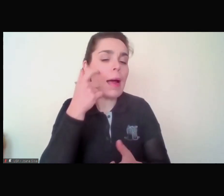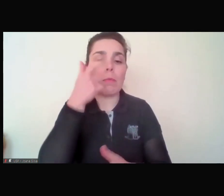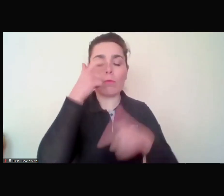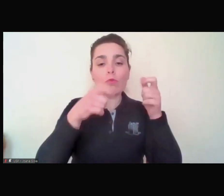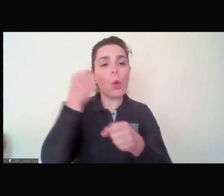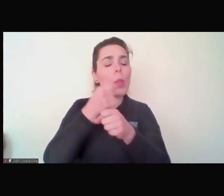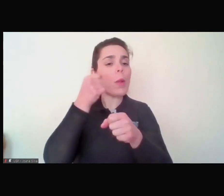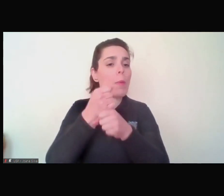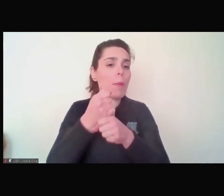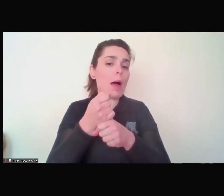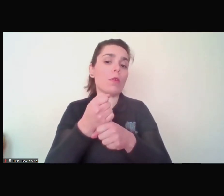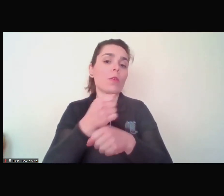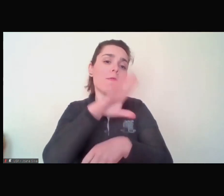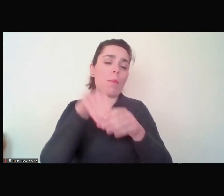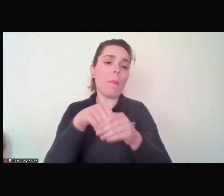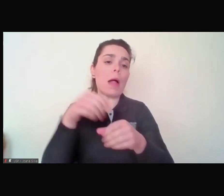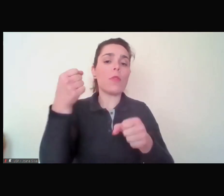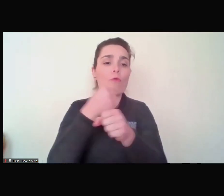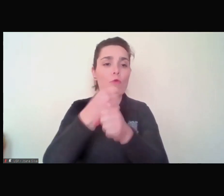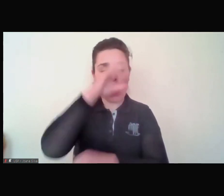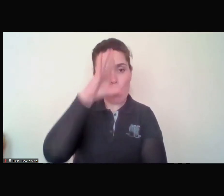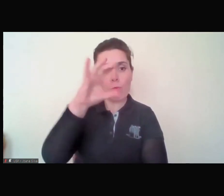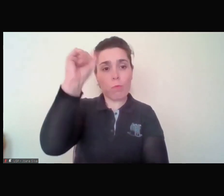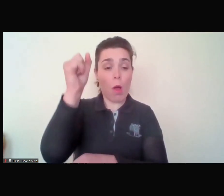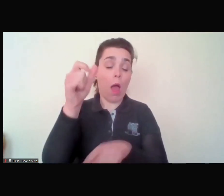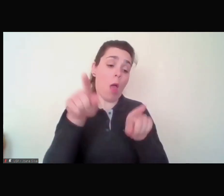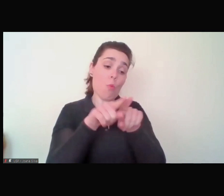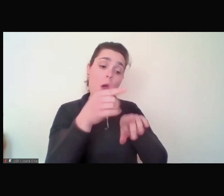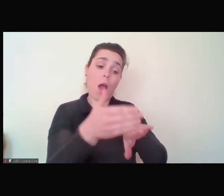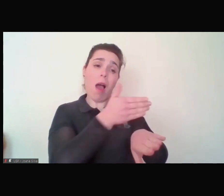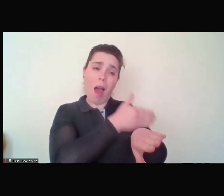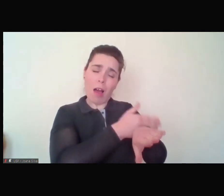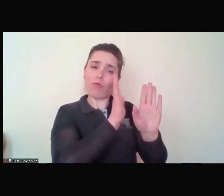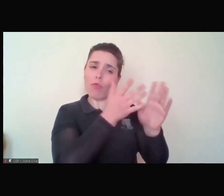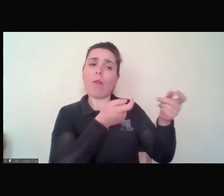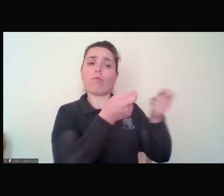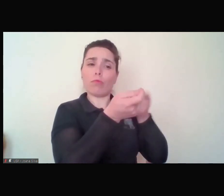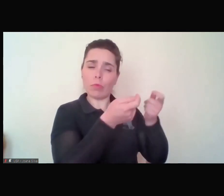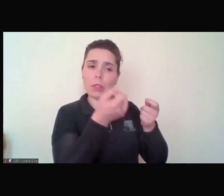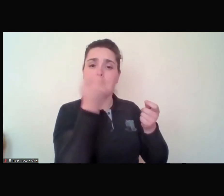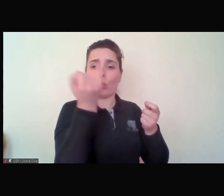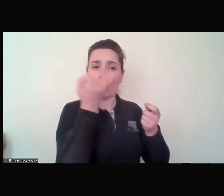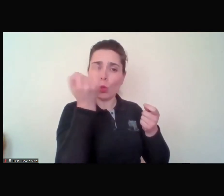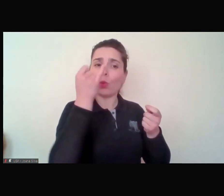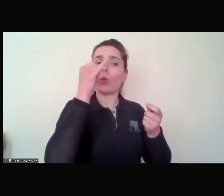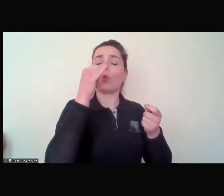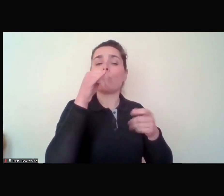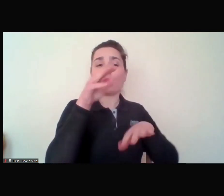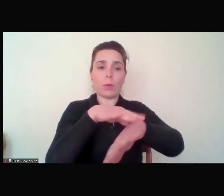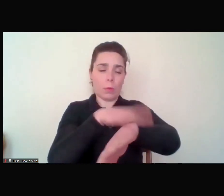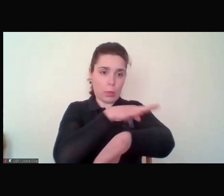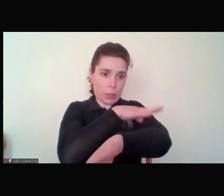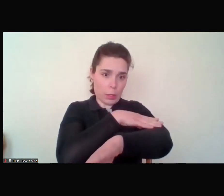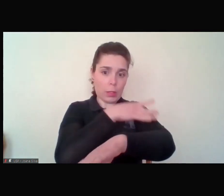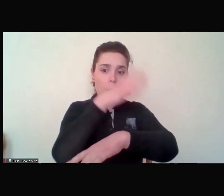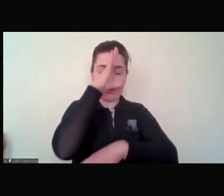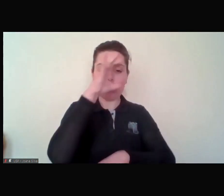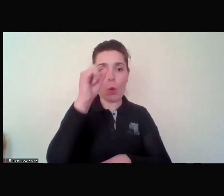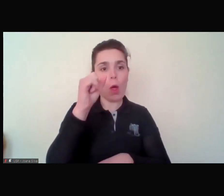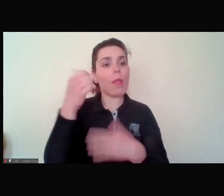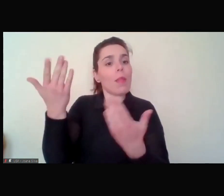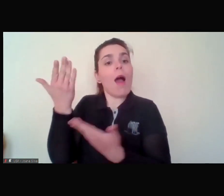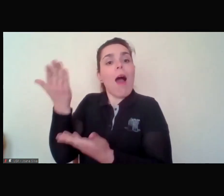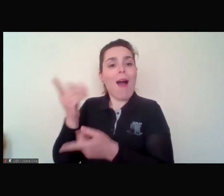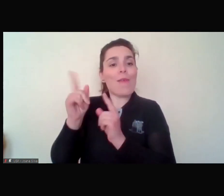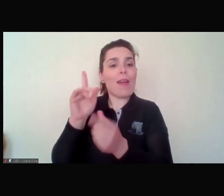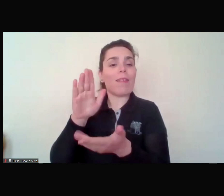públicas. À semelhança das anteriores conferências organizadas pelo INA, esta sessão terá interpretação para a língua